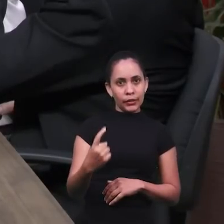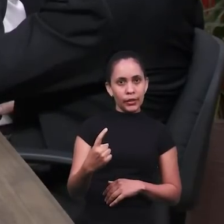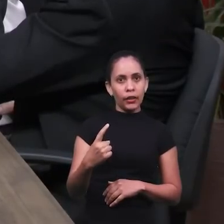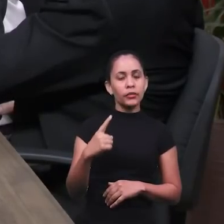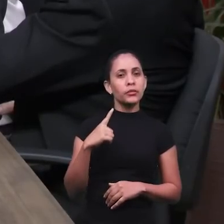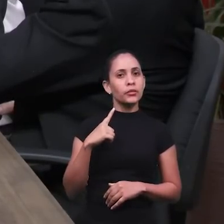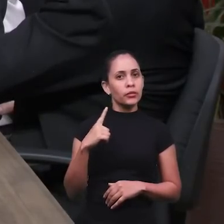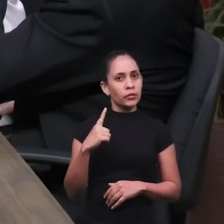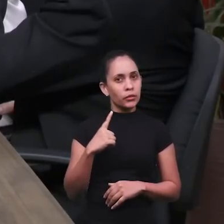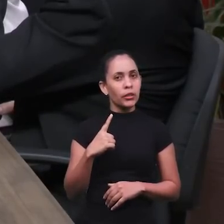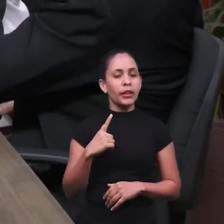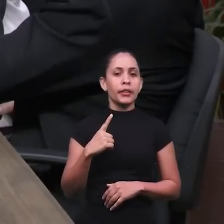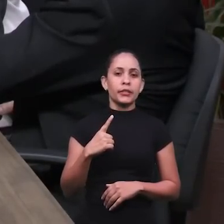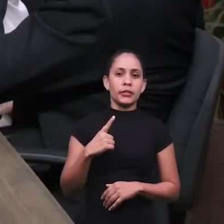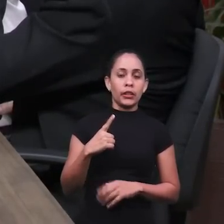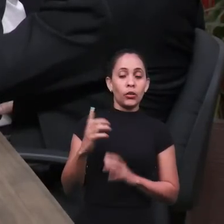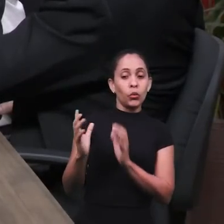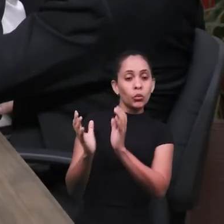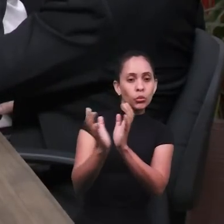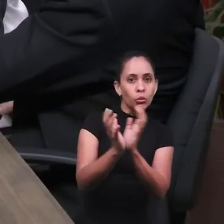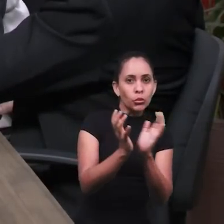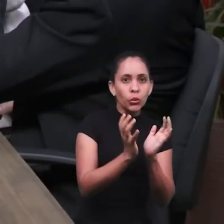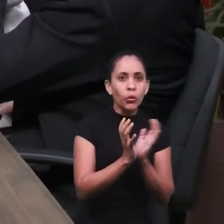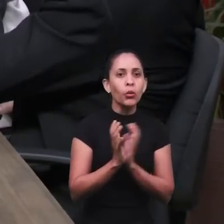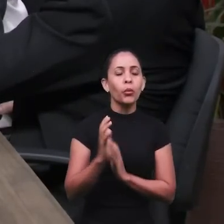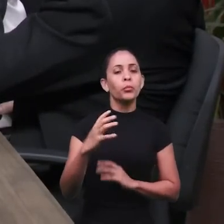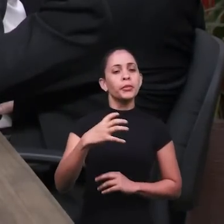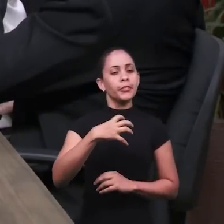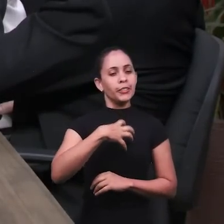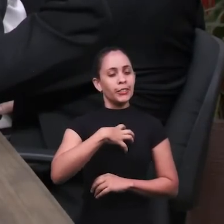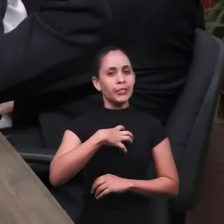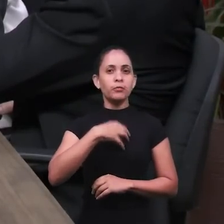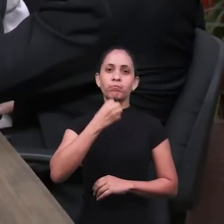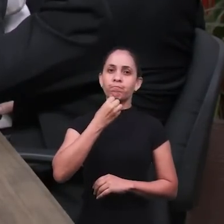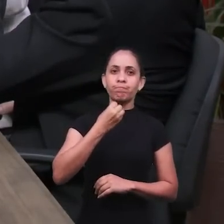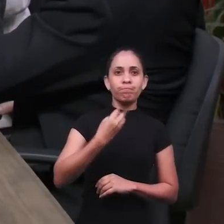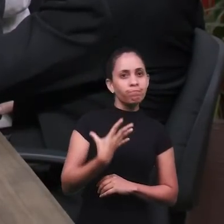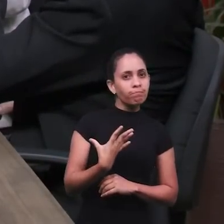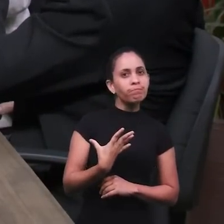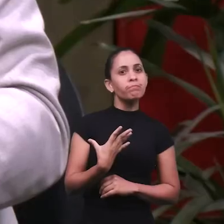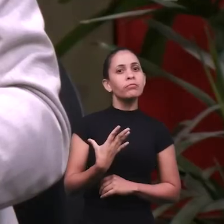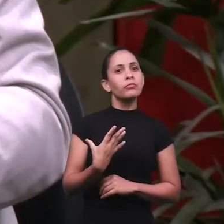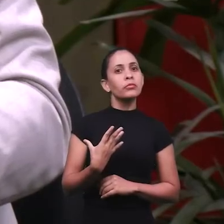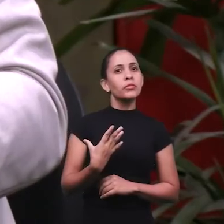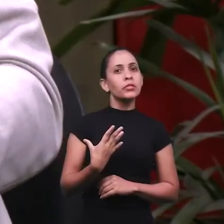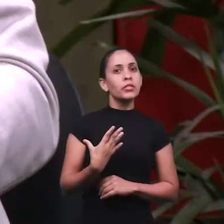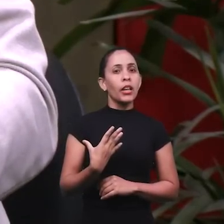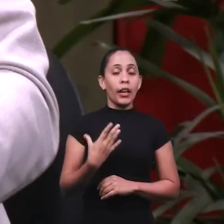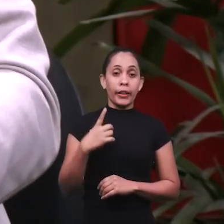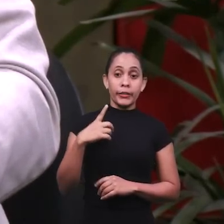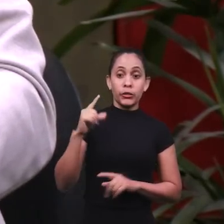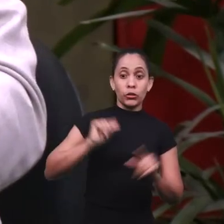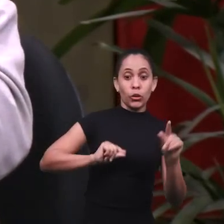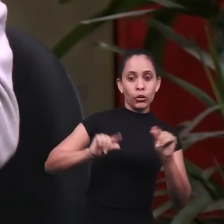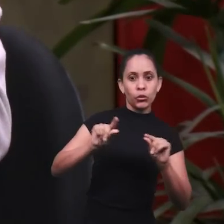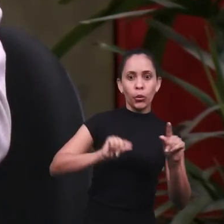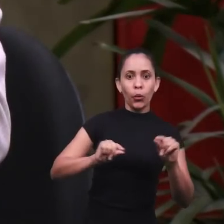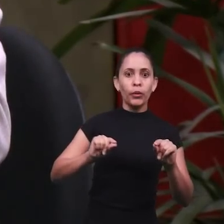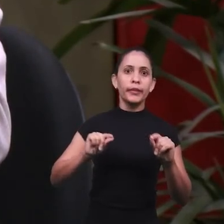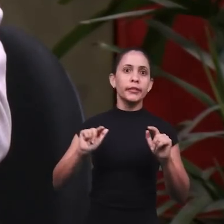interessado, e aí você entra na questão do pertencimento, dos grupos e tudo mais, né? Ele não só se sente pressionado a